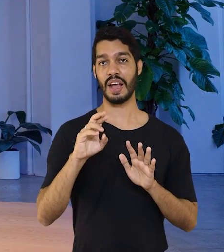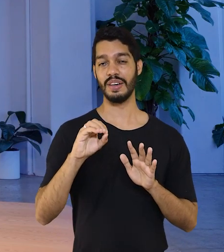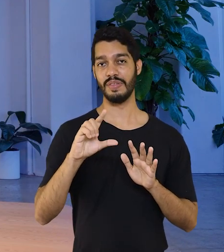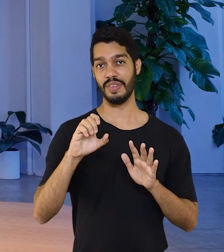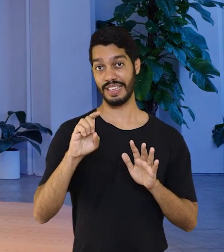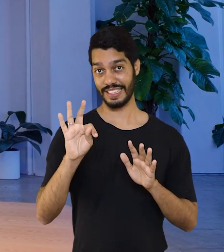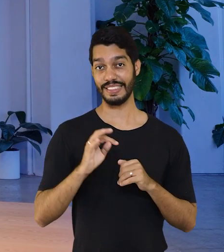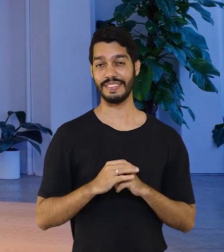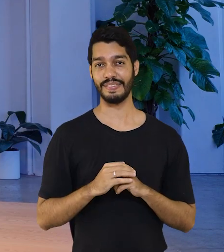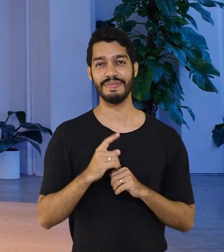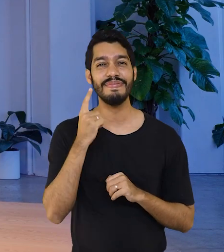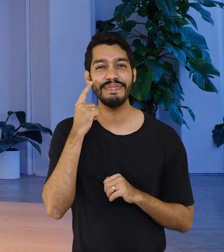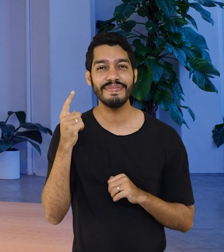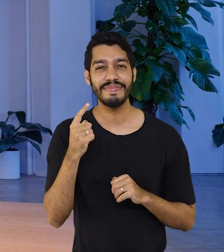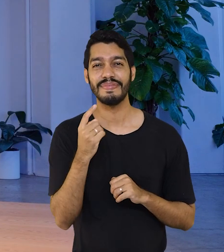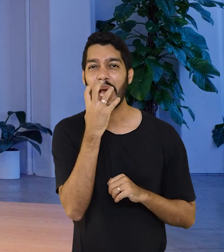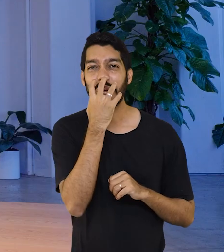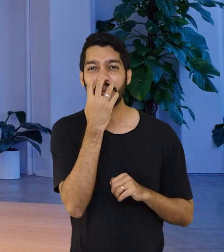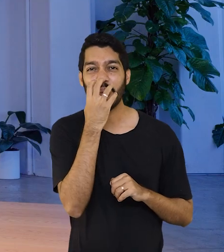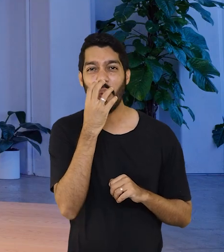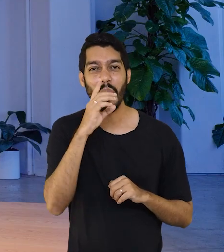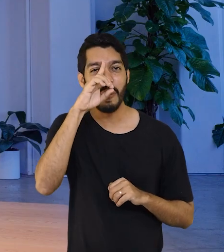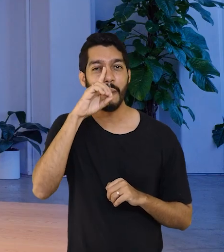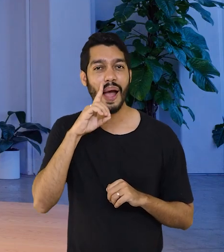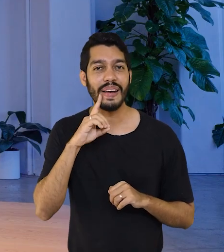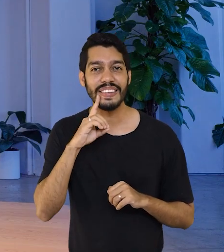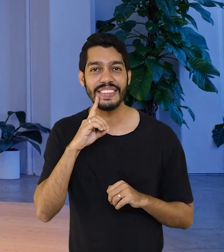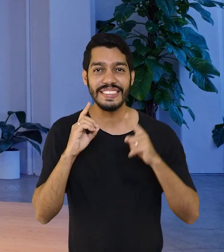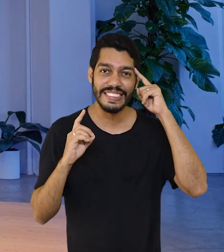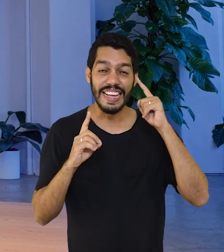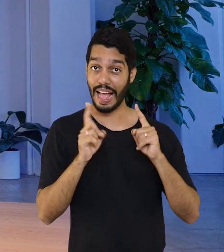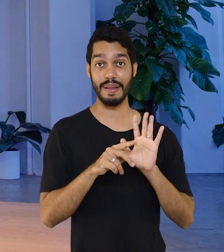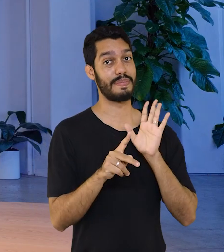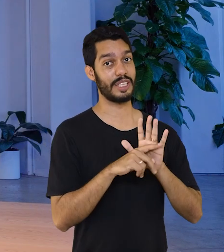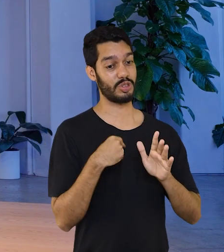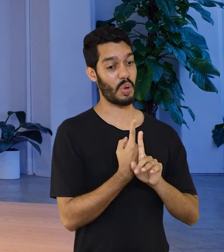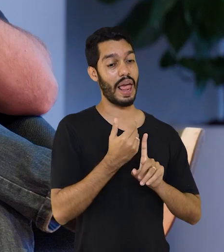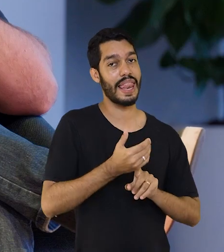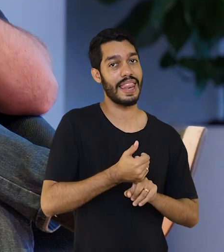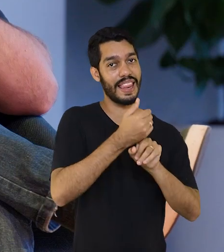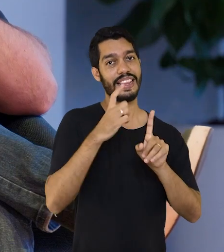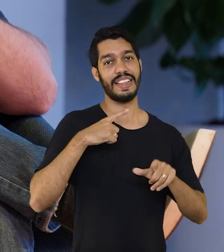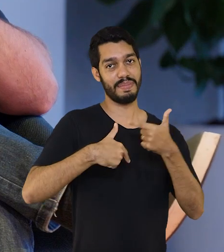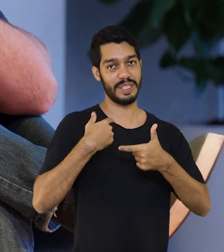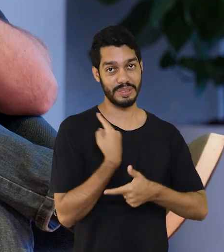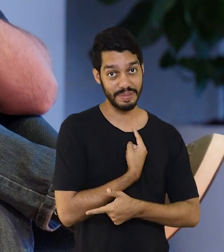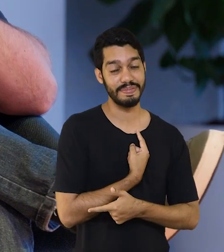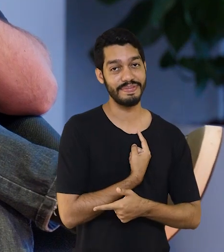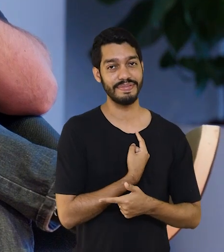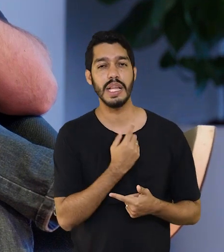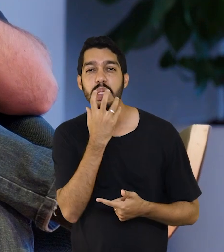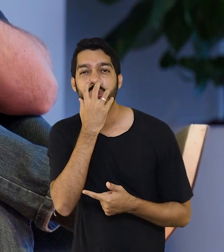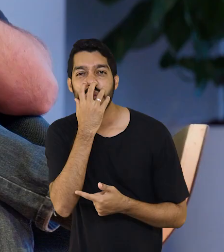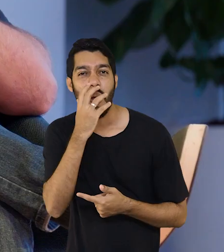GM. Não sei se vocês viram o que eles estão fazendo com o cachorro caramelo. Isso é Power by Winnie, é um